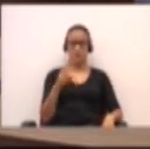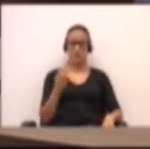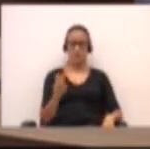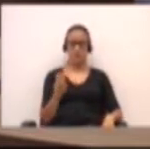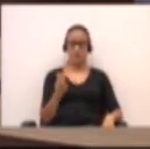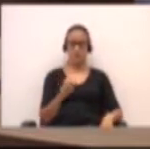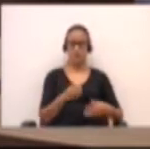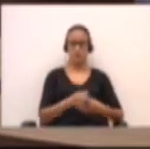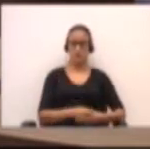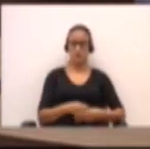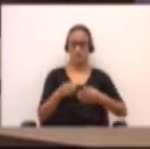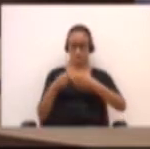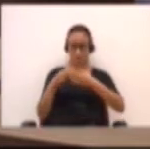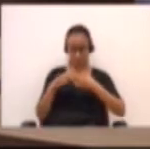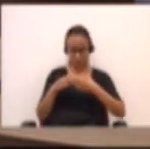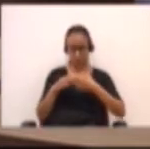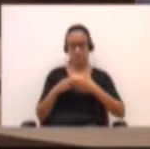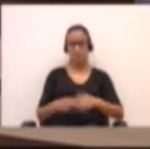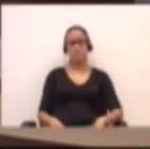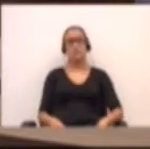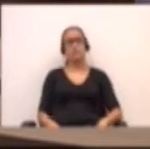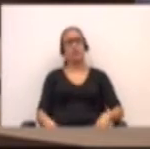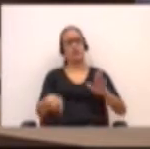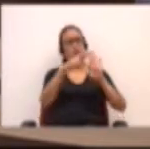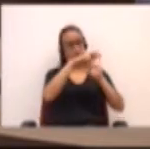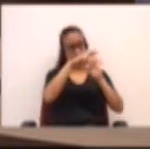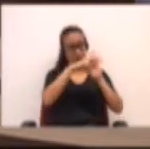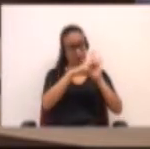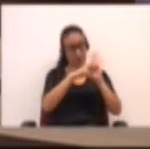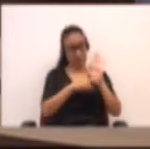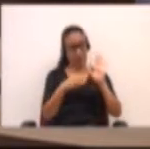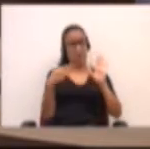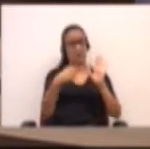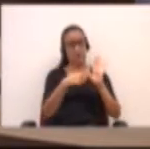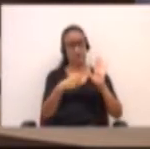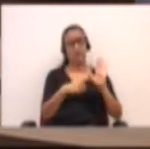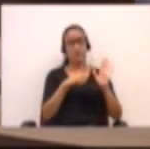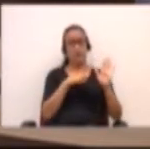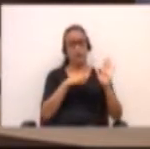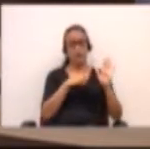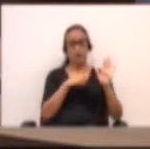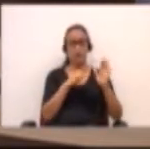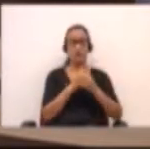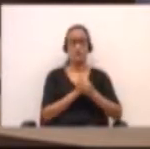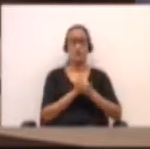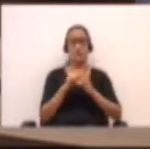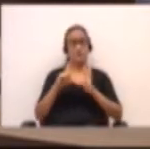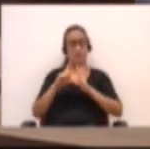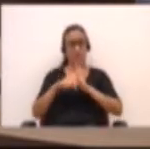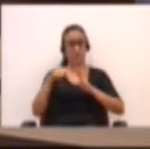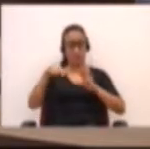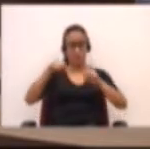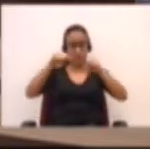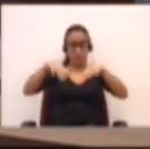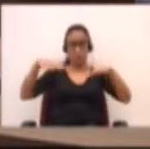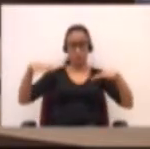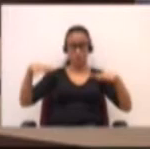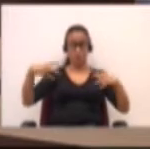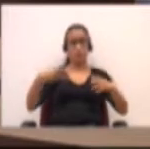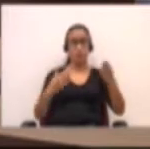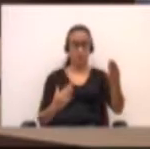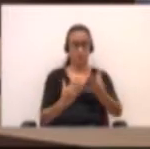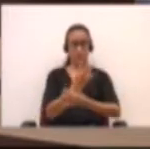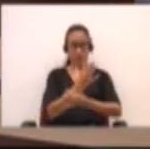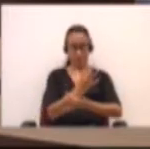Requeiro, dentro das normas regimentais, após ser submetido ao plenário, seja oficiado ao excelentíssimo senhor